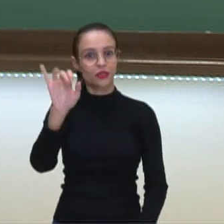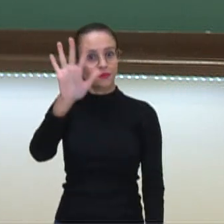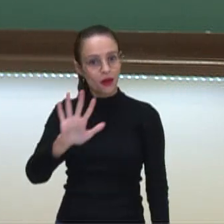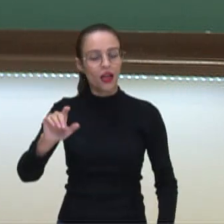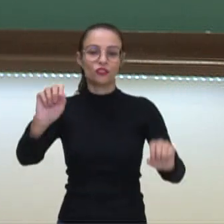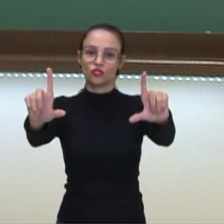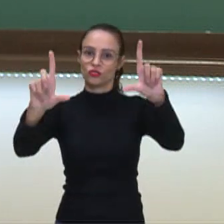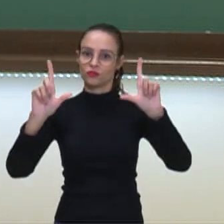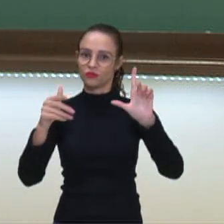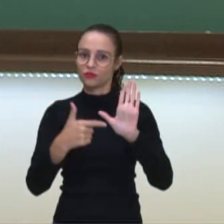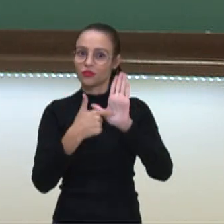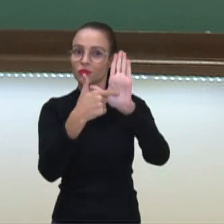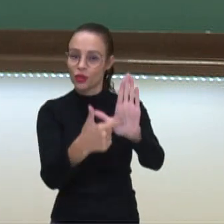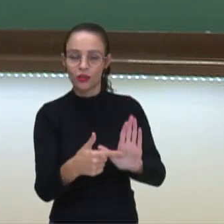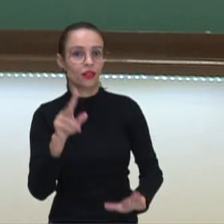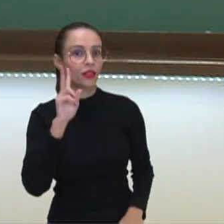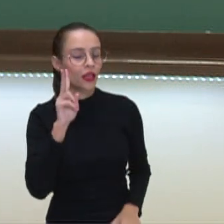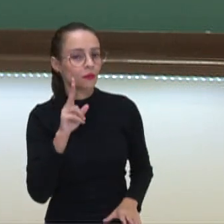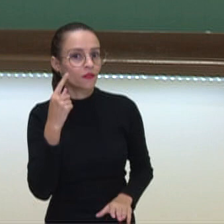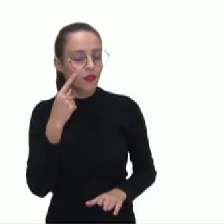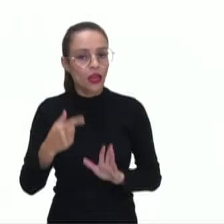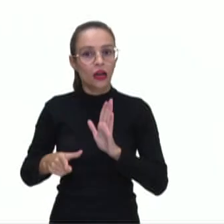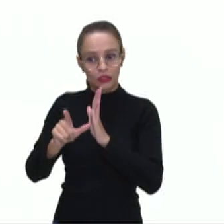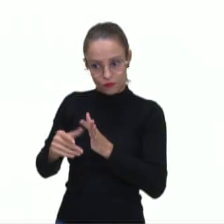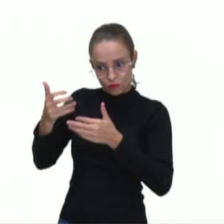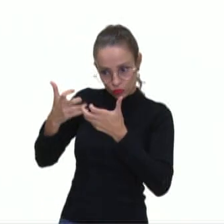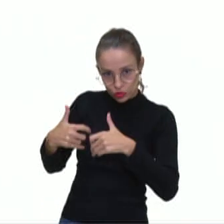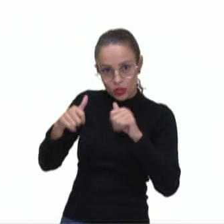mídia vai ser reproduzida de forma correta.